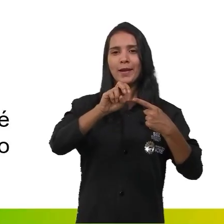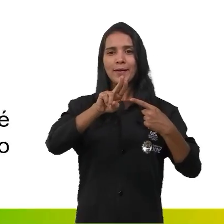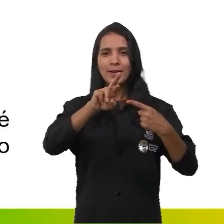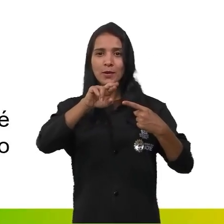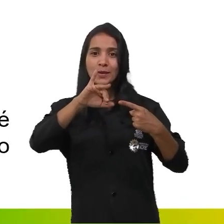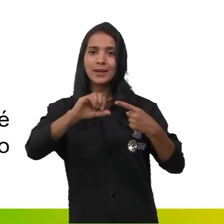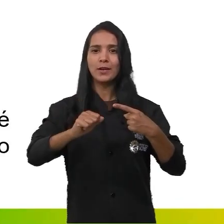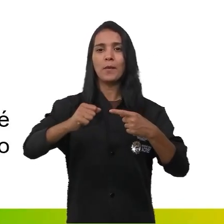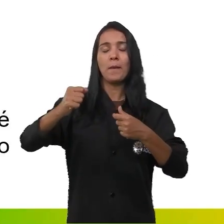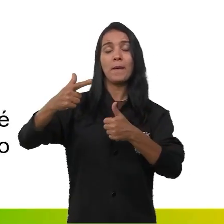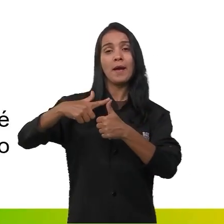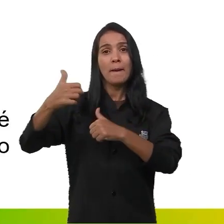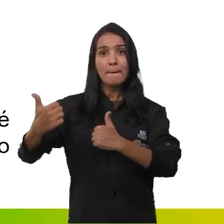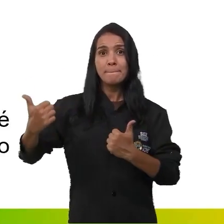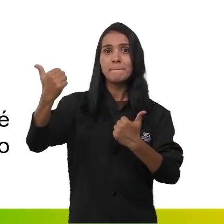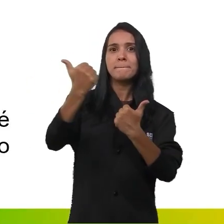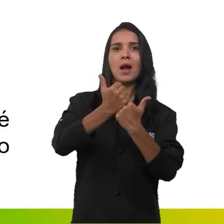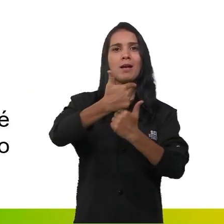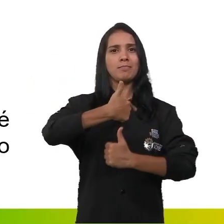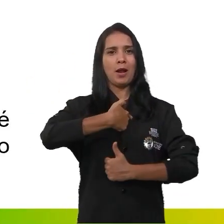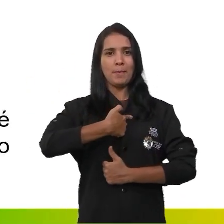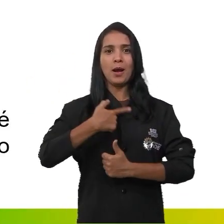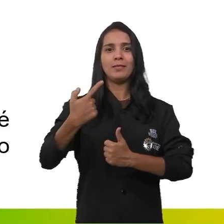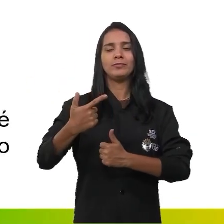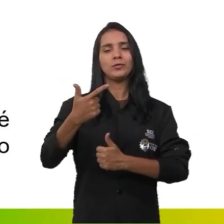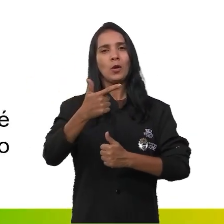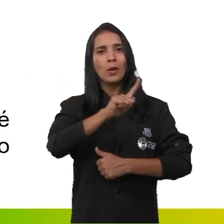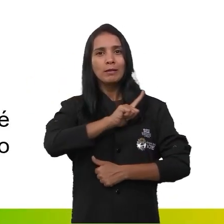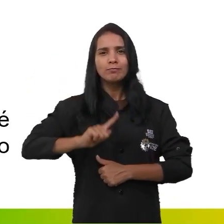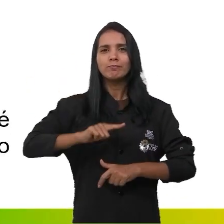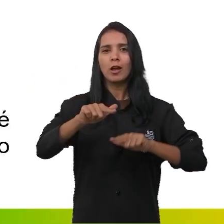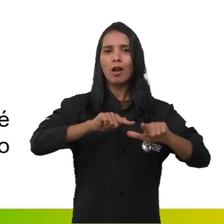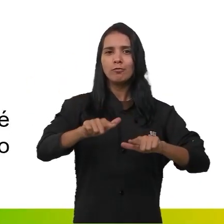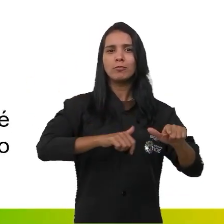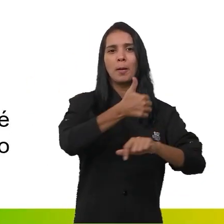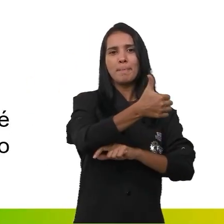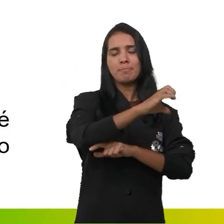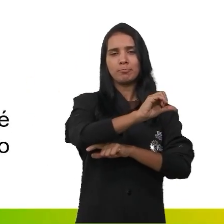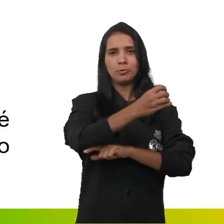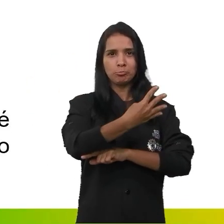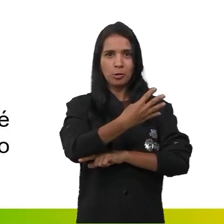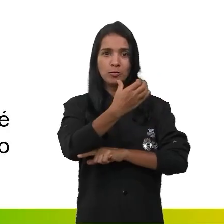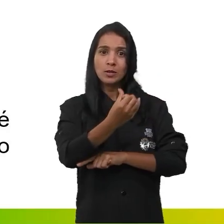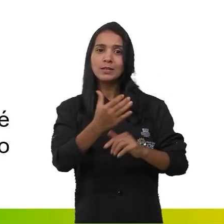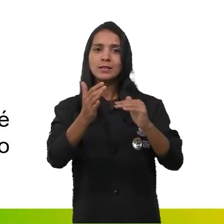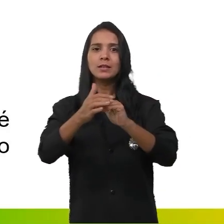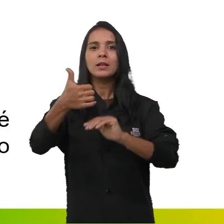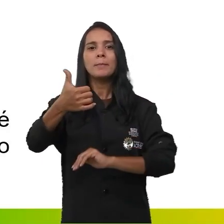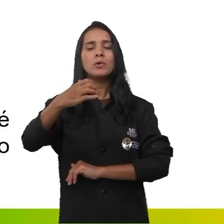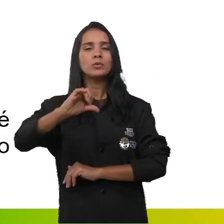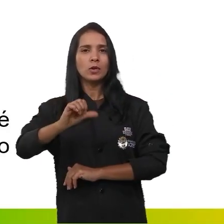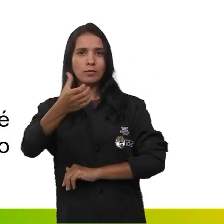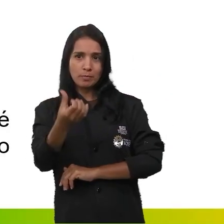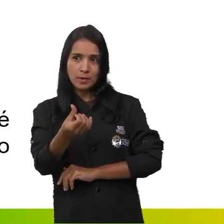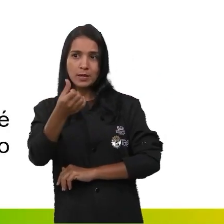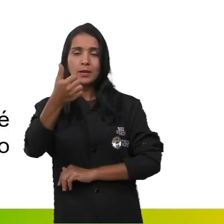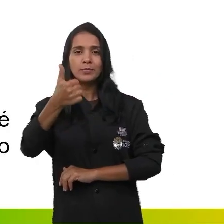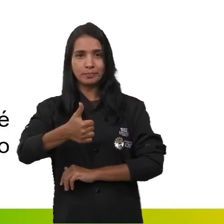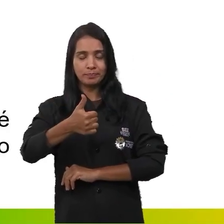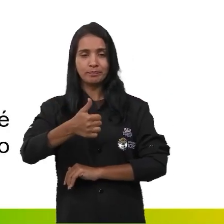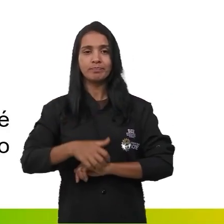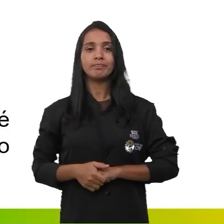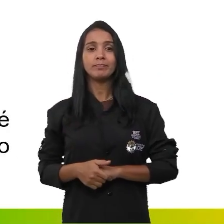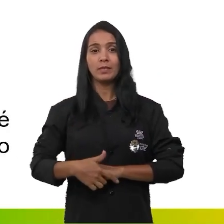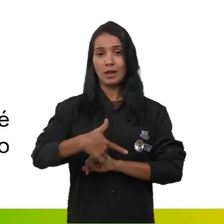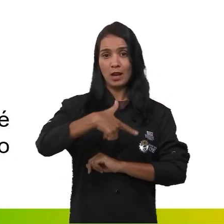poder em 1945. Ele governou de 1946 a 1961.